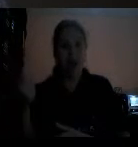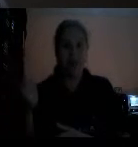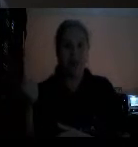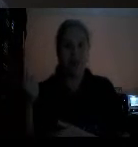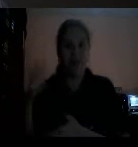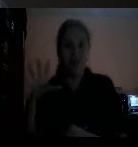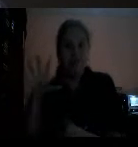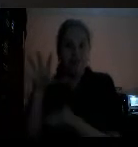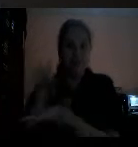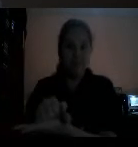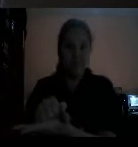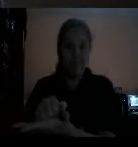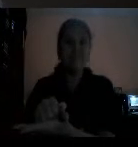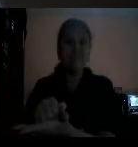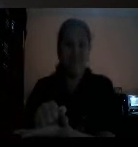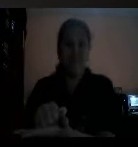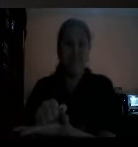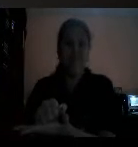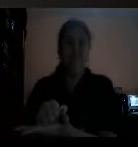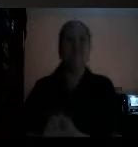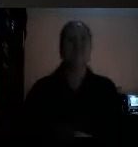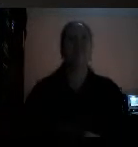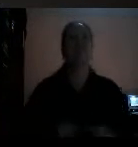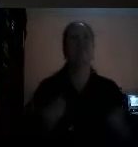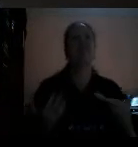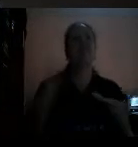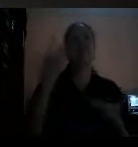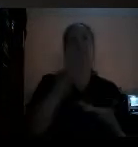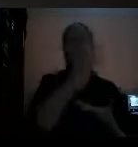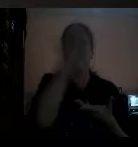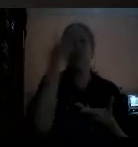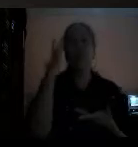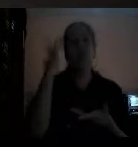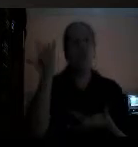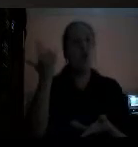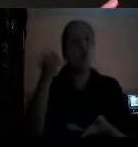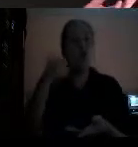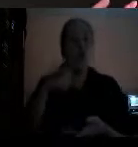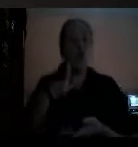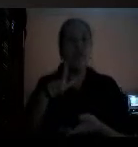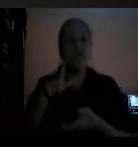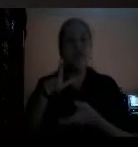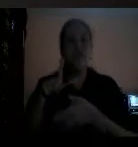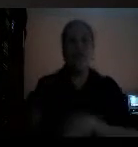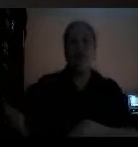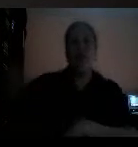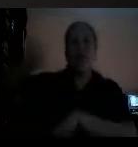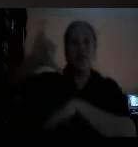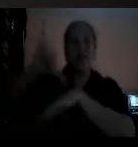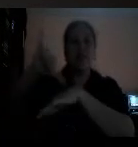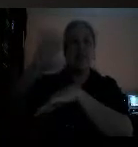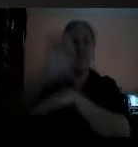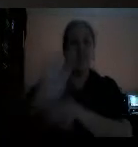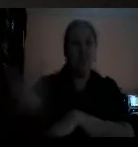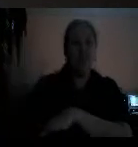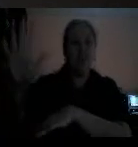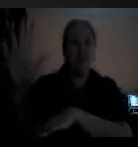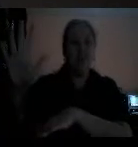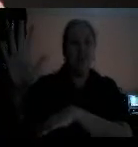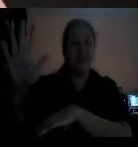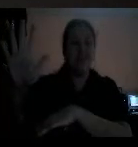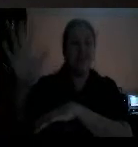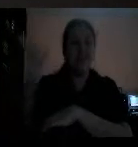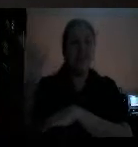conseguir conquistar a Ilha Mundo, será senhor do planeta Terra. Simples assim,